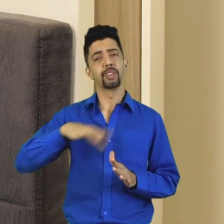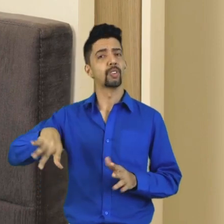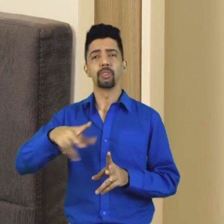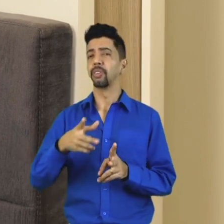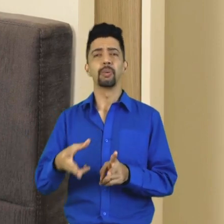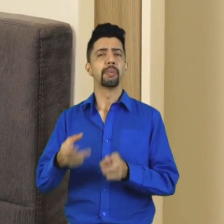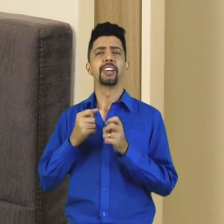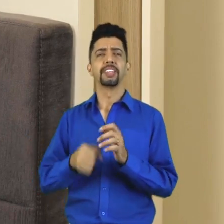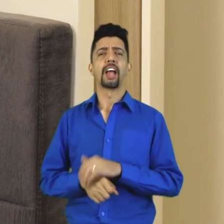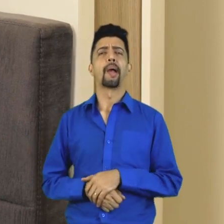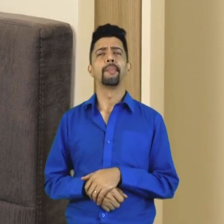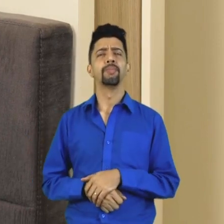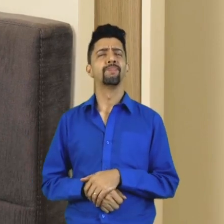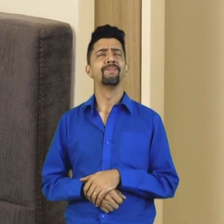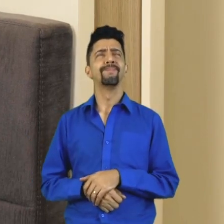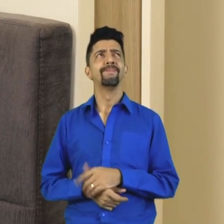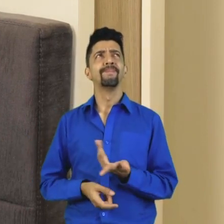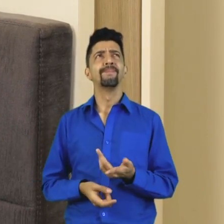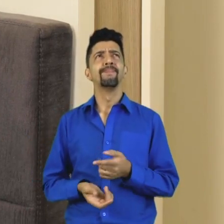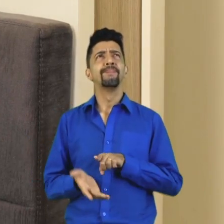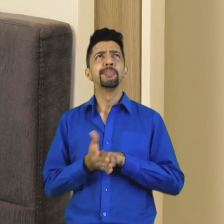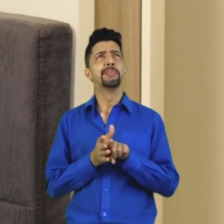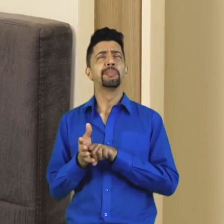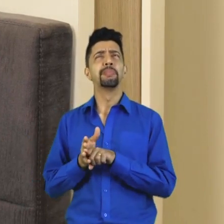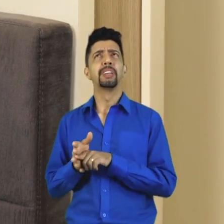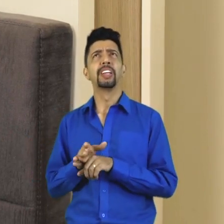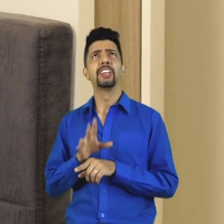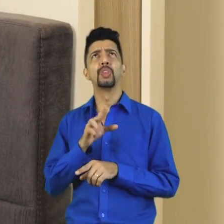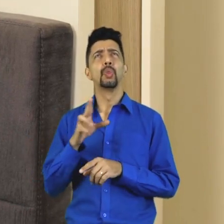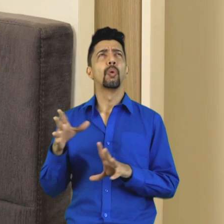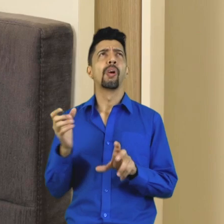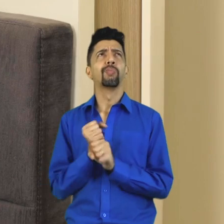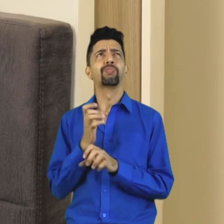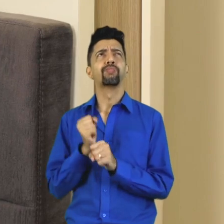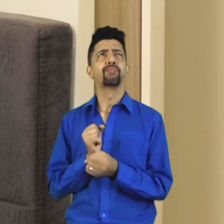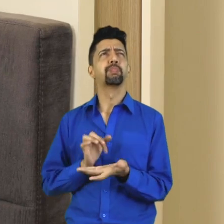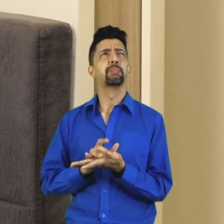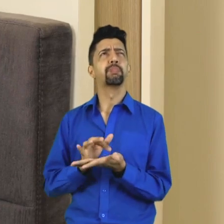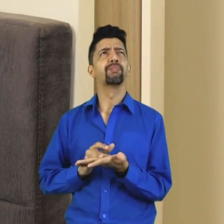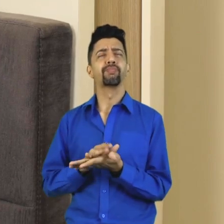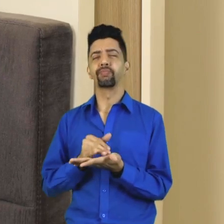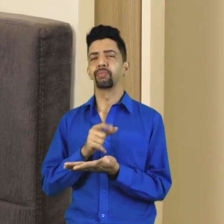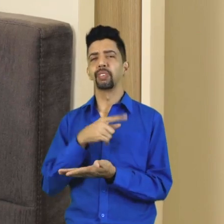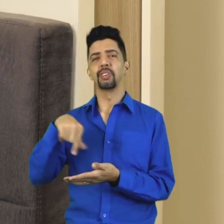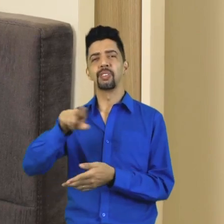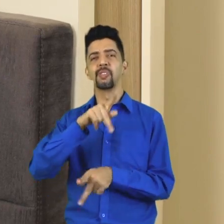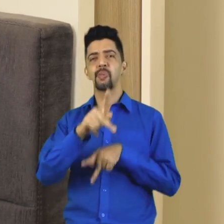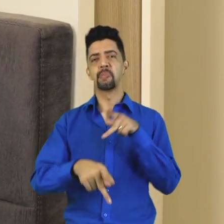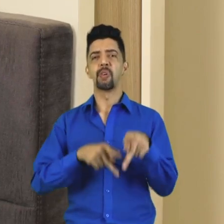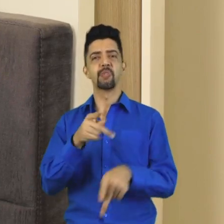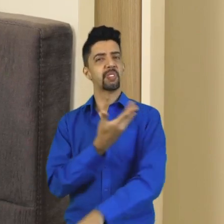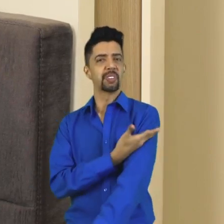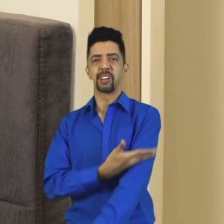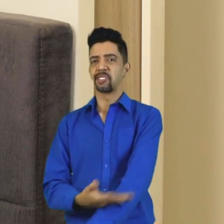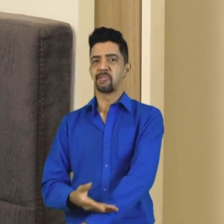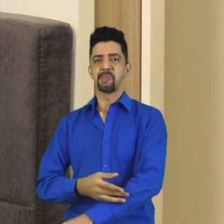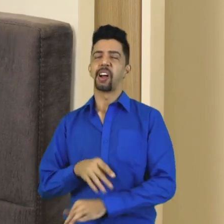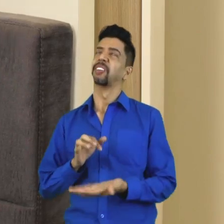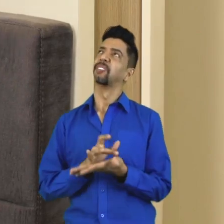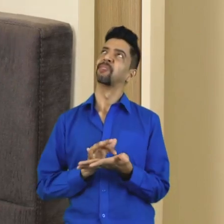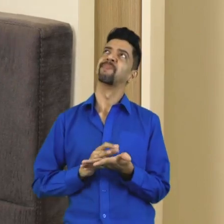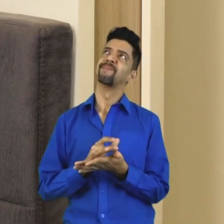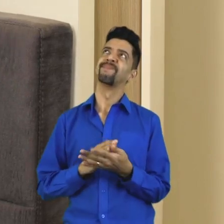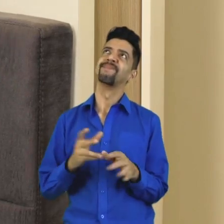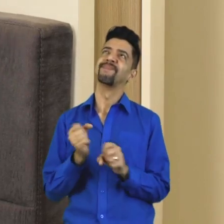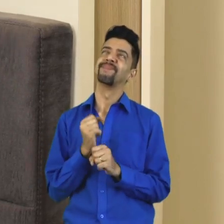invisível. Nós não paramos para fazer essas contas. Nós nunca paramos para fazer essa relação entre o